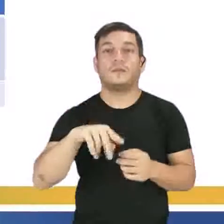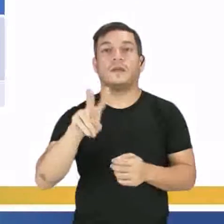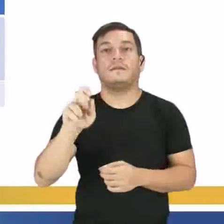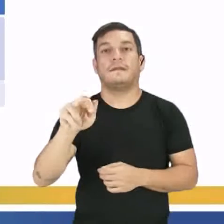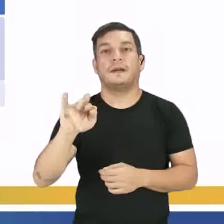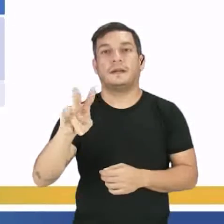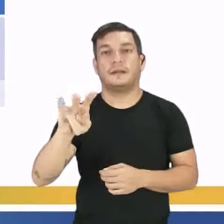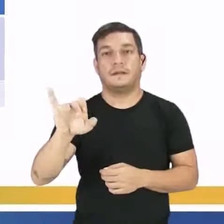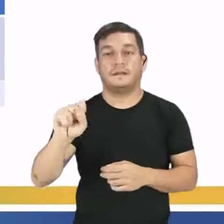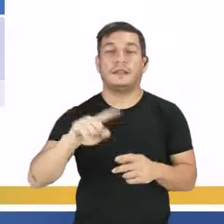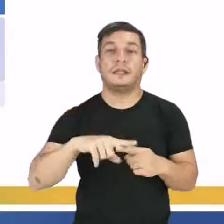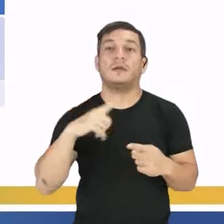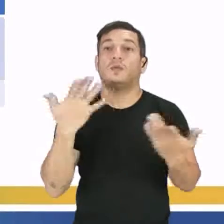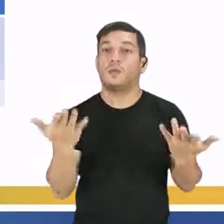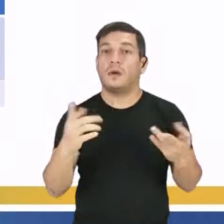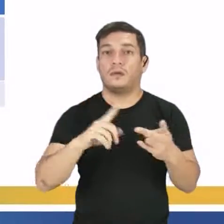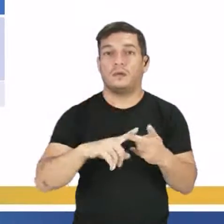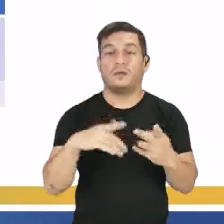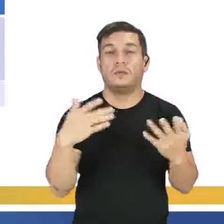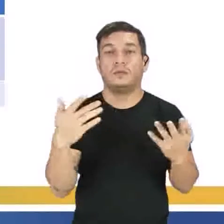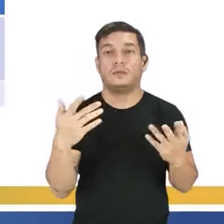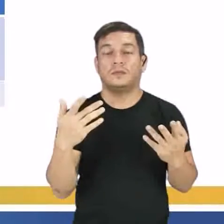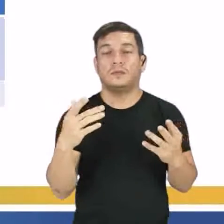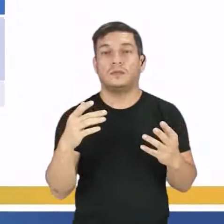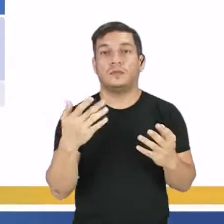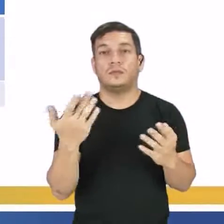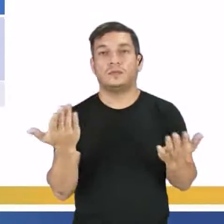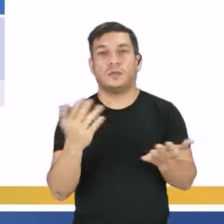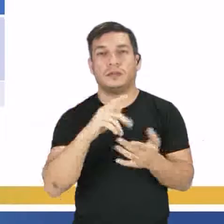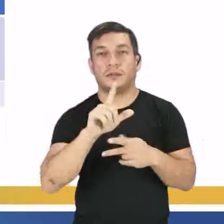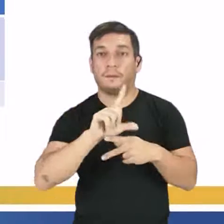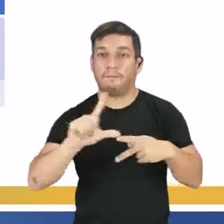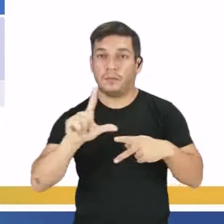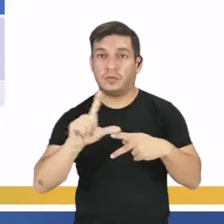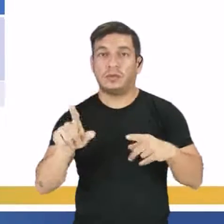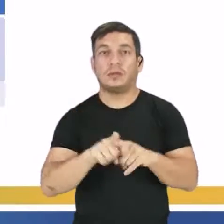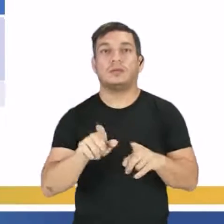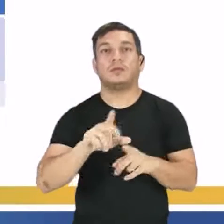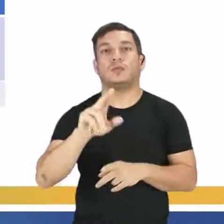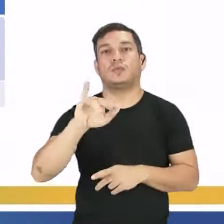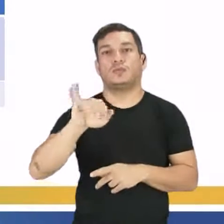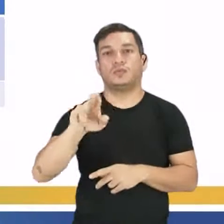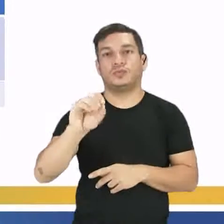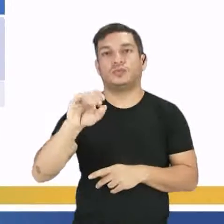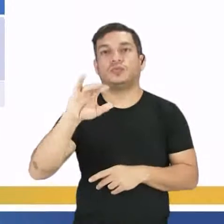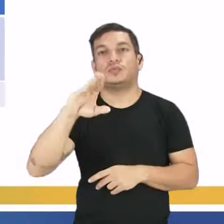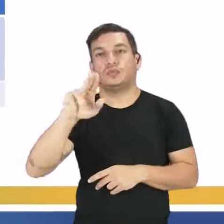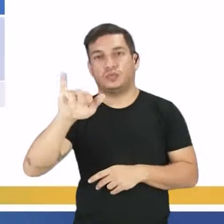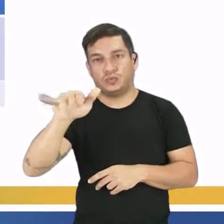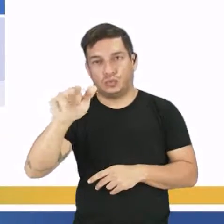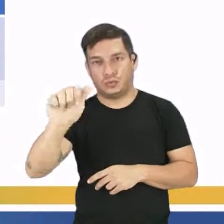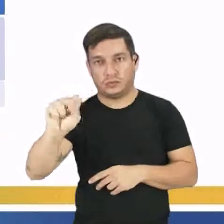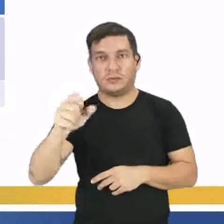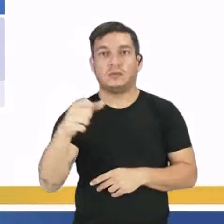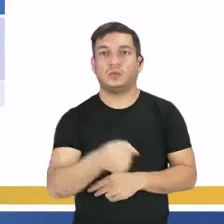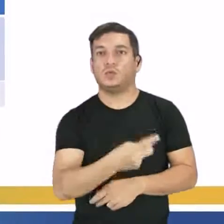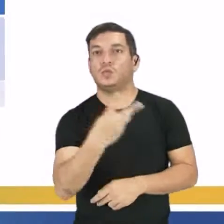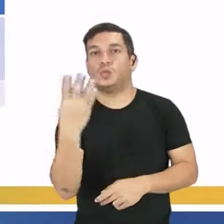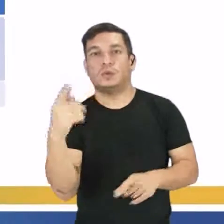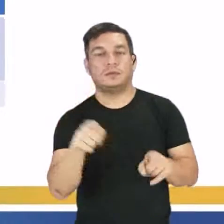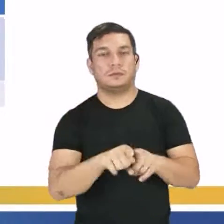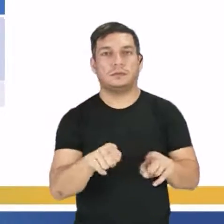nós temos o qual, a qual, os quais, as quais, cujo, cuja, cujos, cujas, quanto,